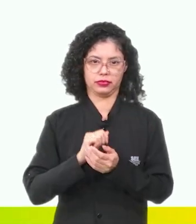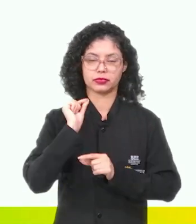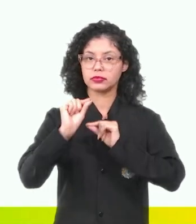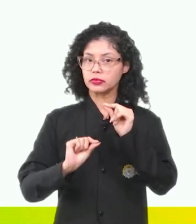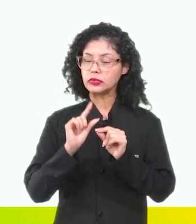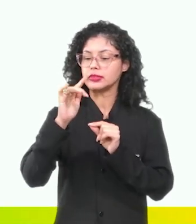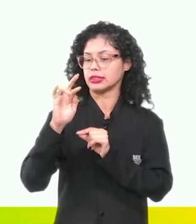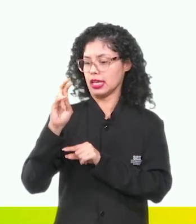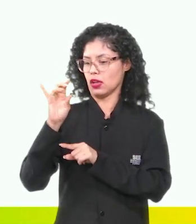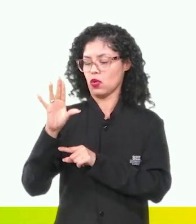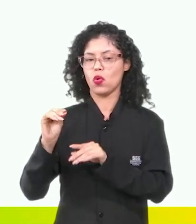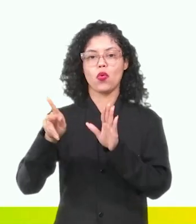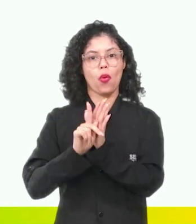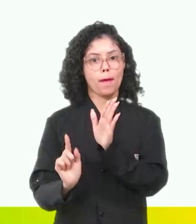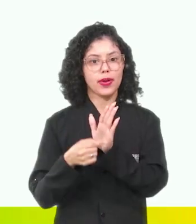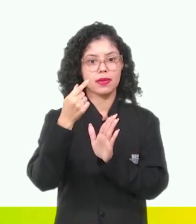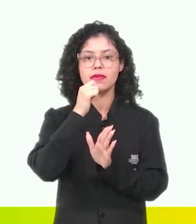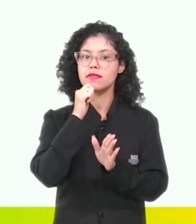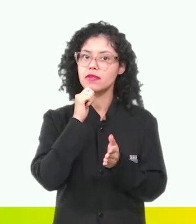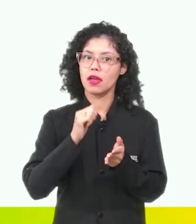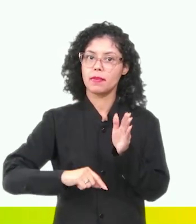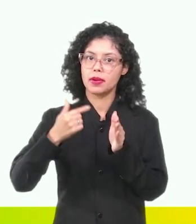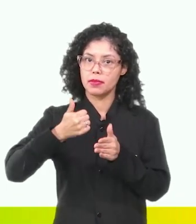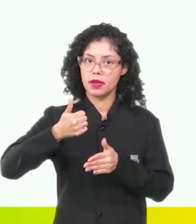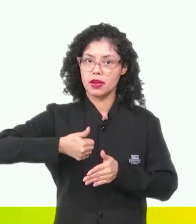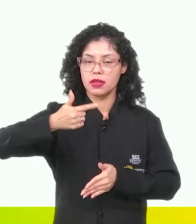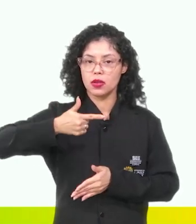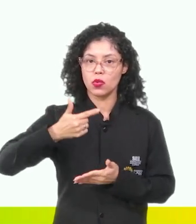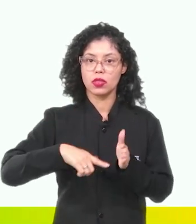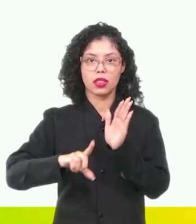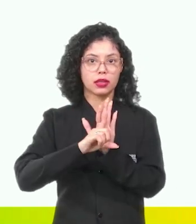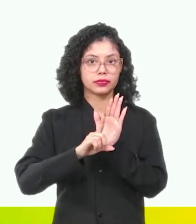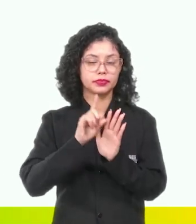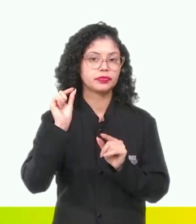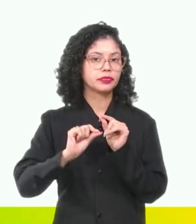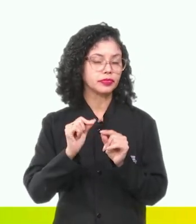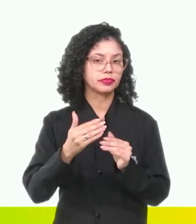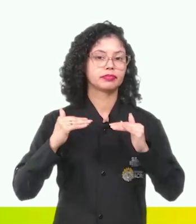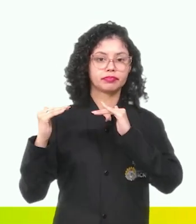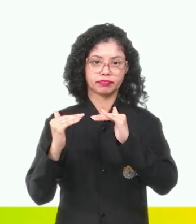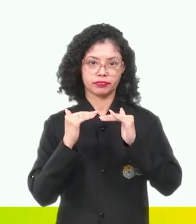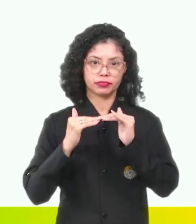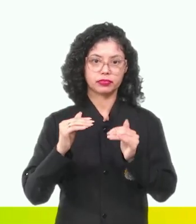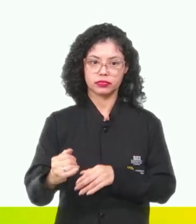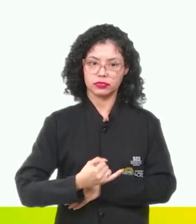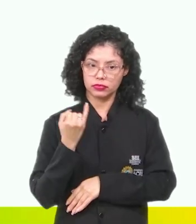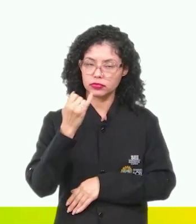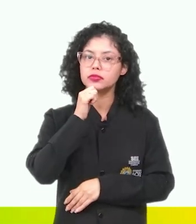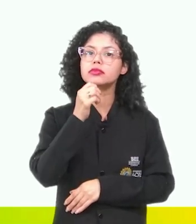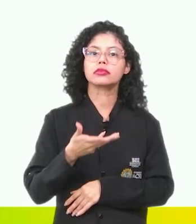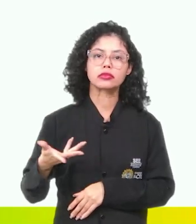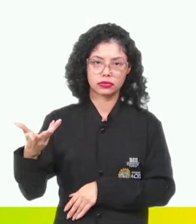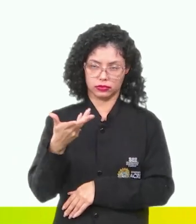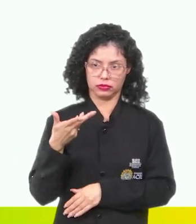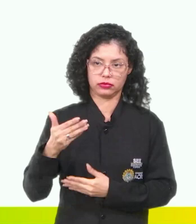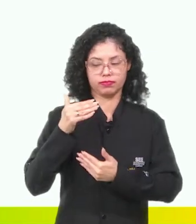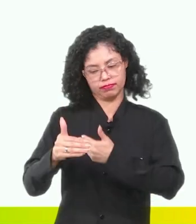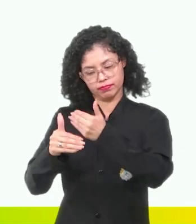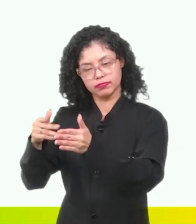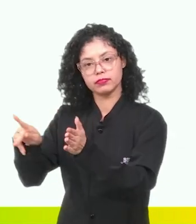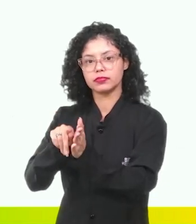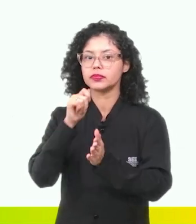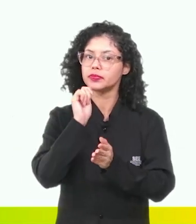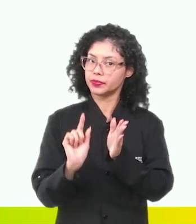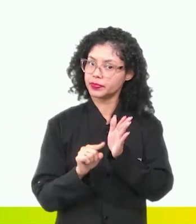ele que formulou a primeira e a segunda lei. Fala o quê? Estabeleceu os princípios básicos da hereditariedade.